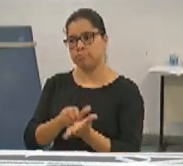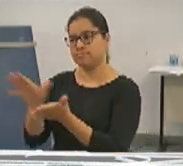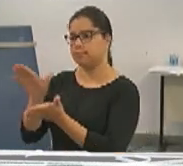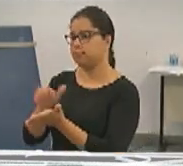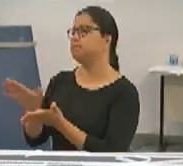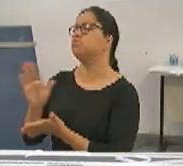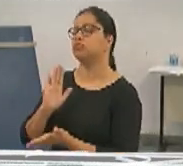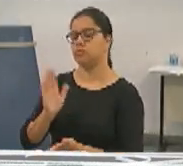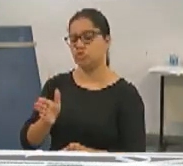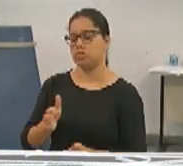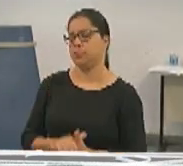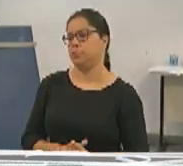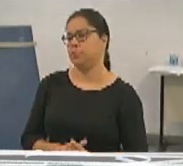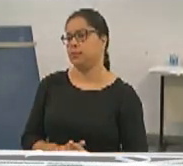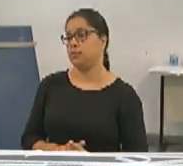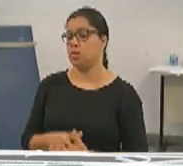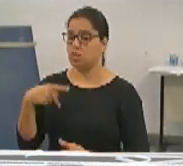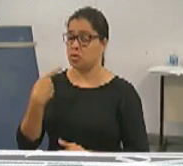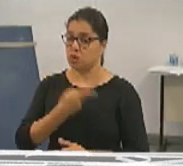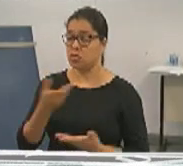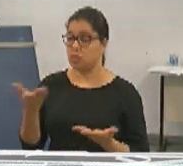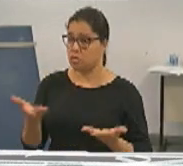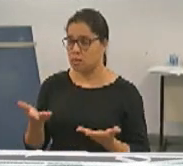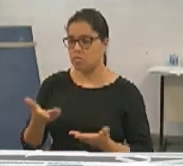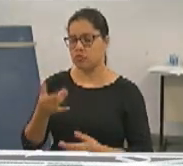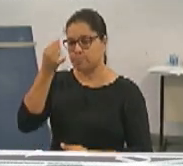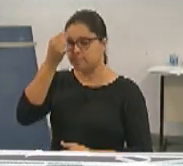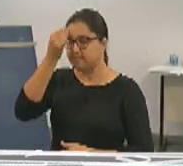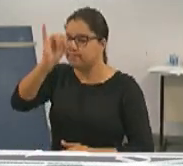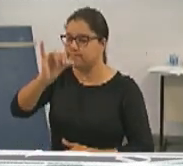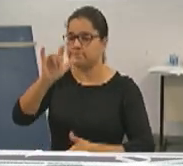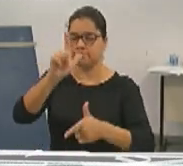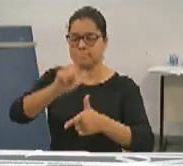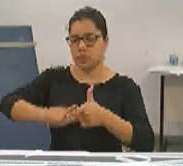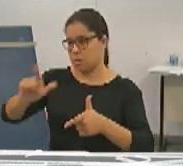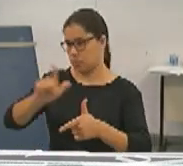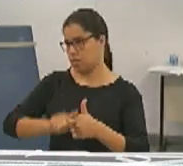a gente não ter mais esse tipo de problema. Mesmo que